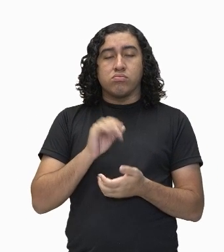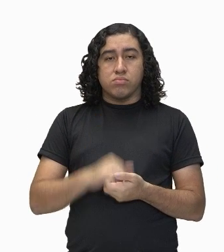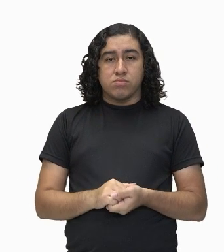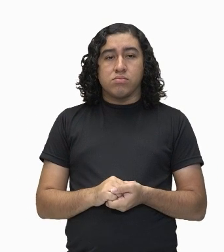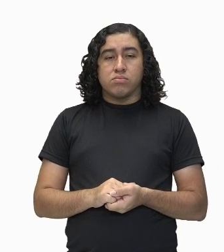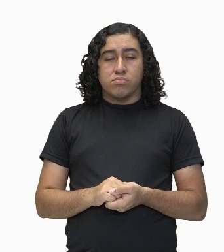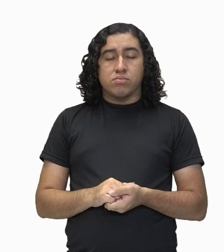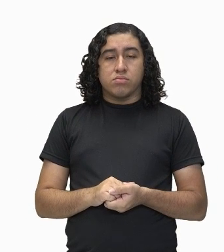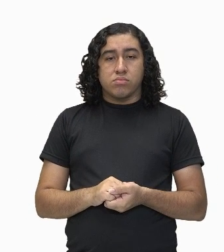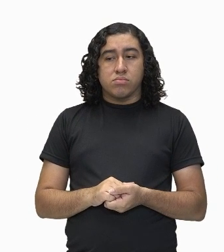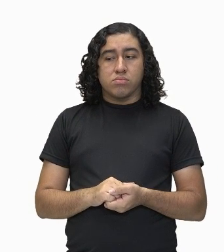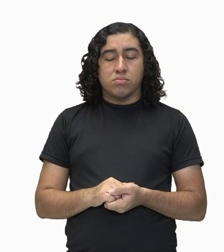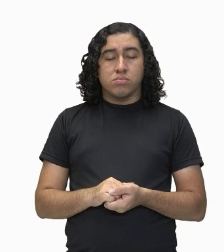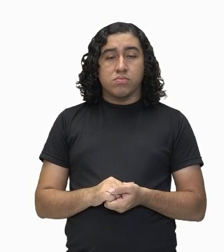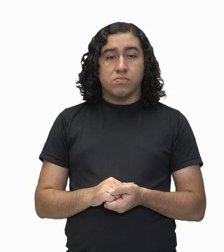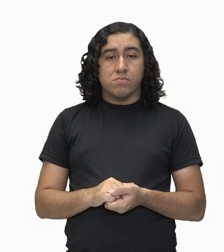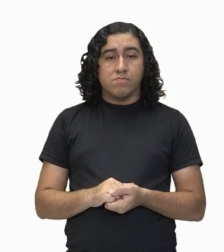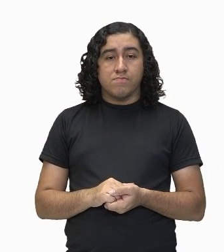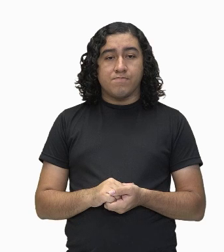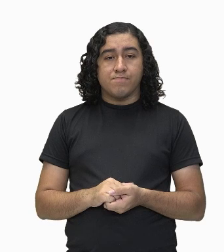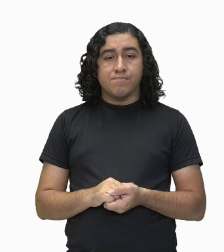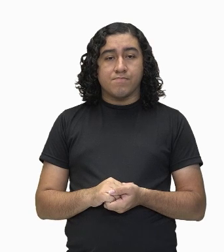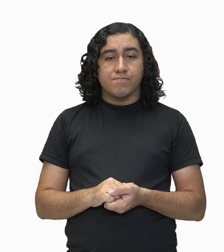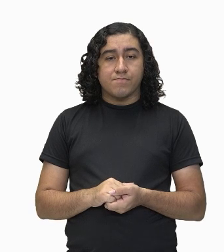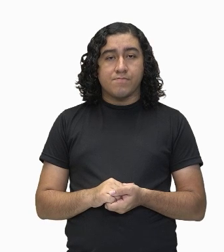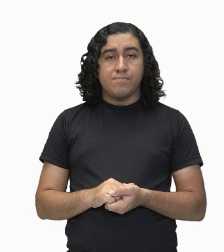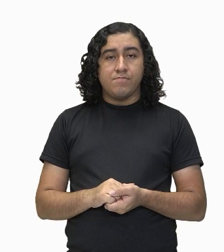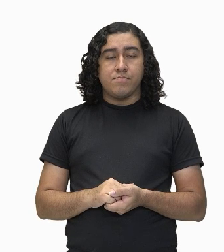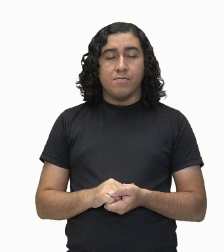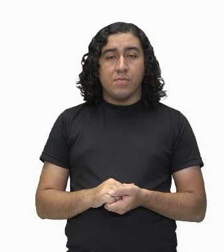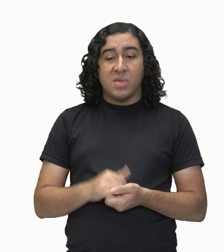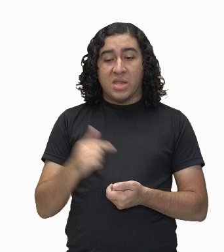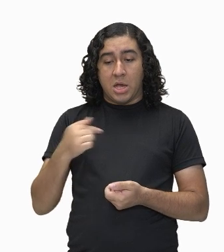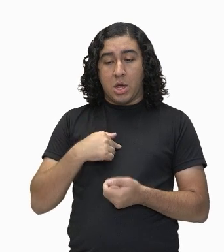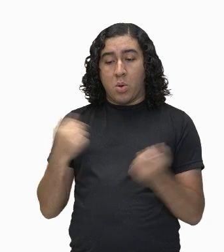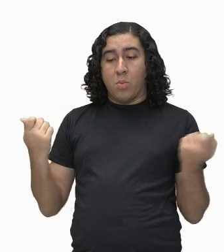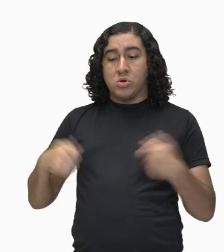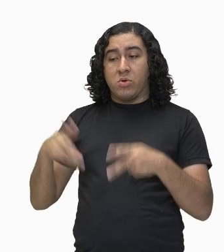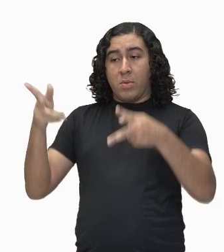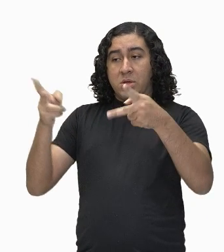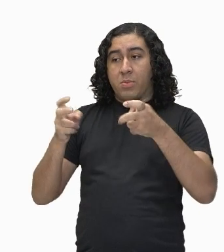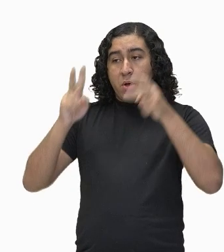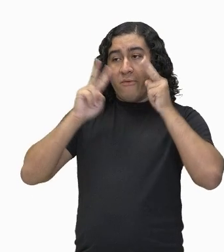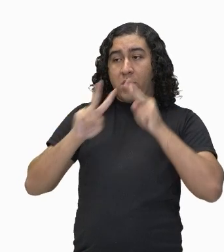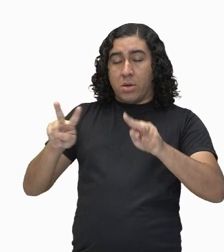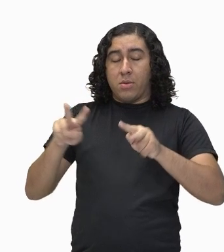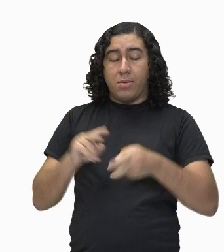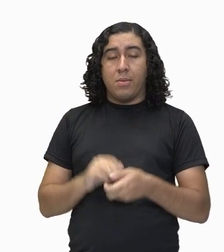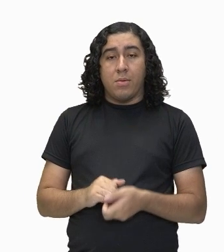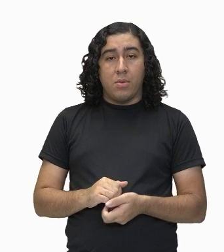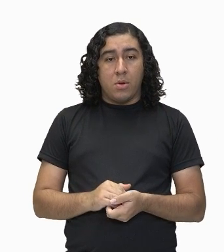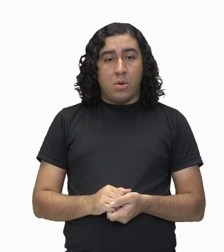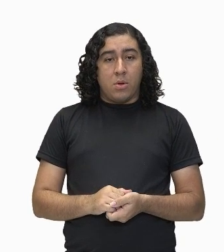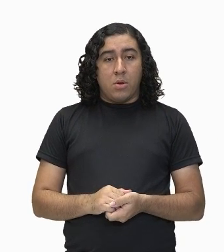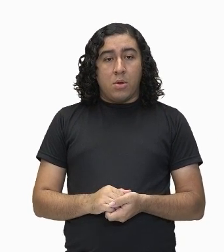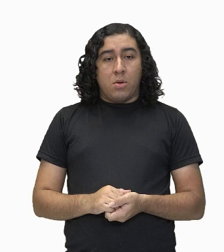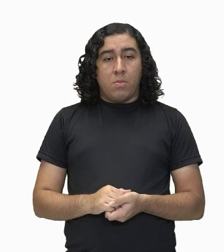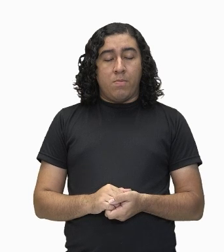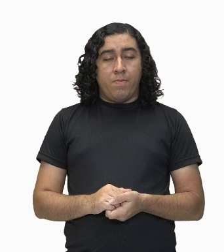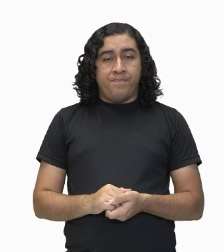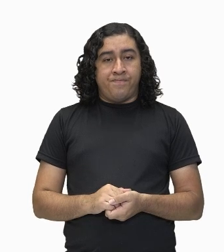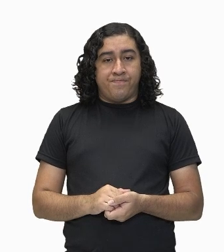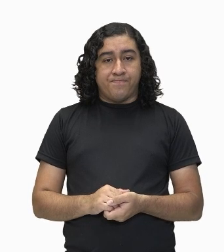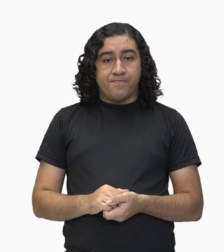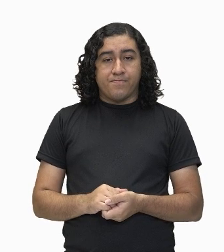aí, colocado no mundo, como algo que eu percebo, que eu vejo. O Husserl vai